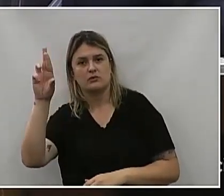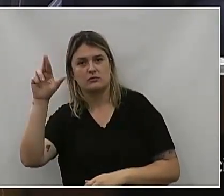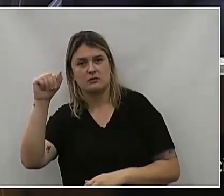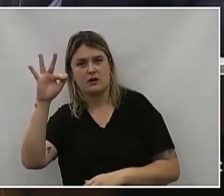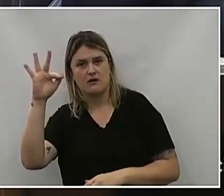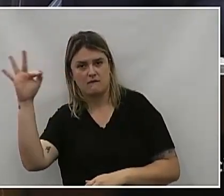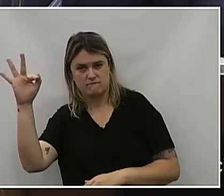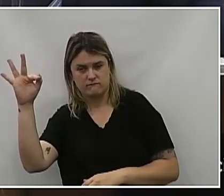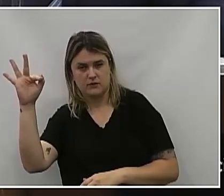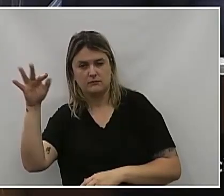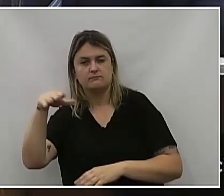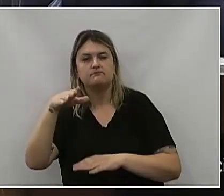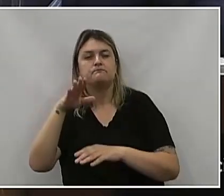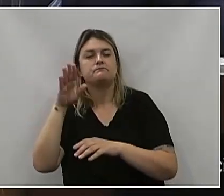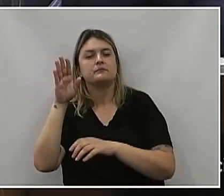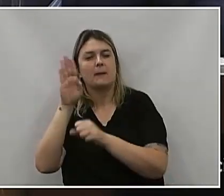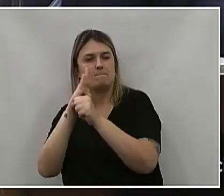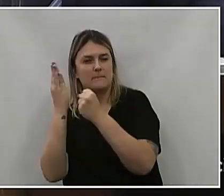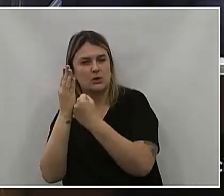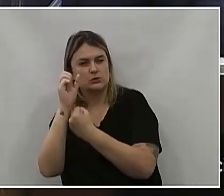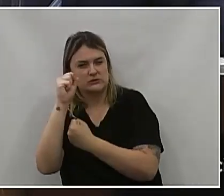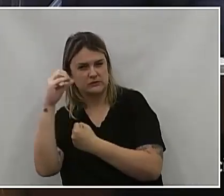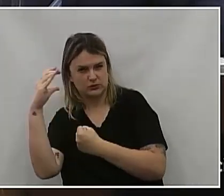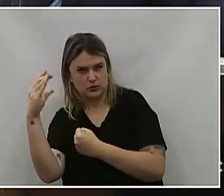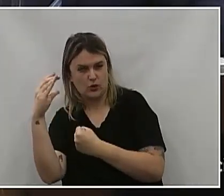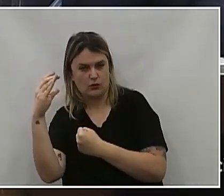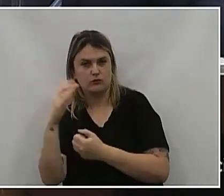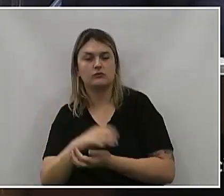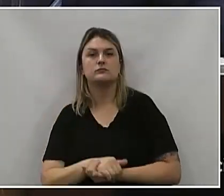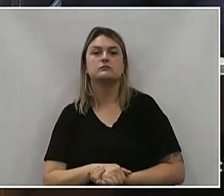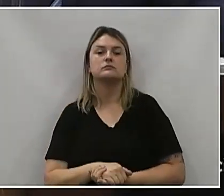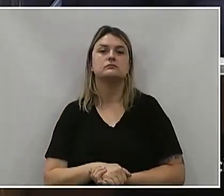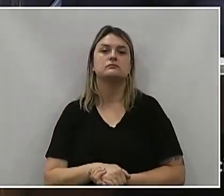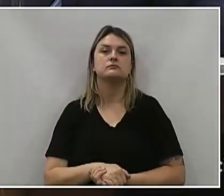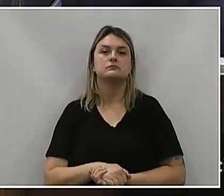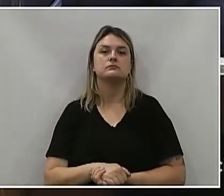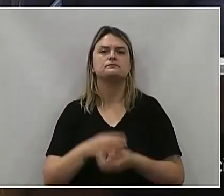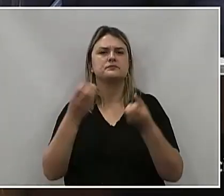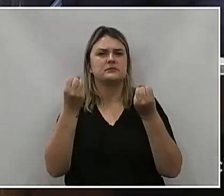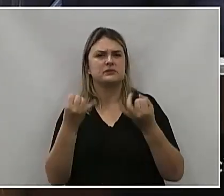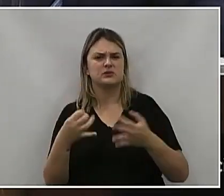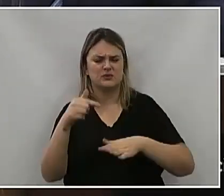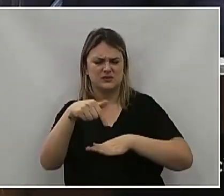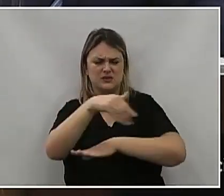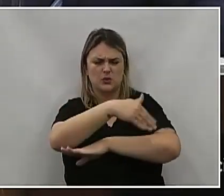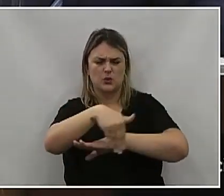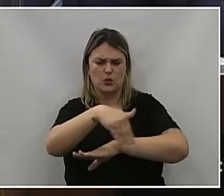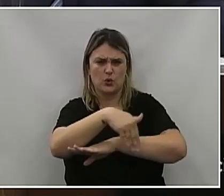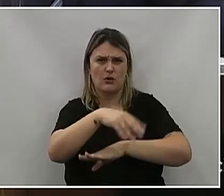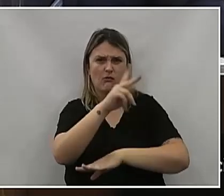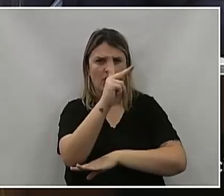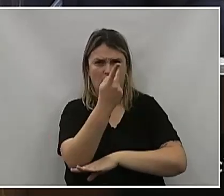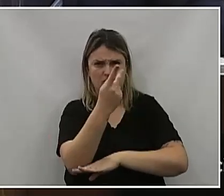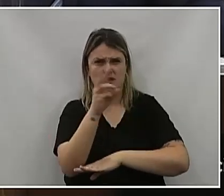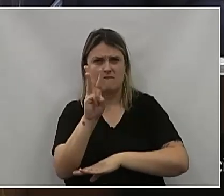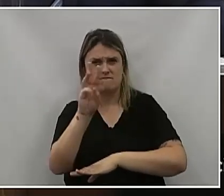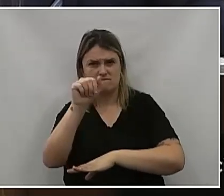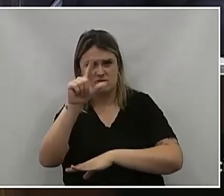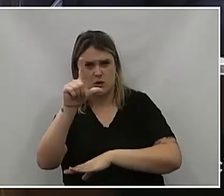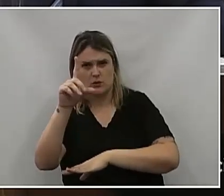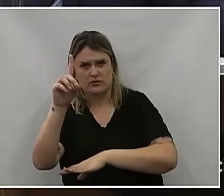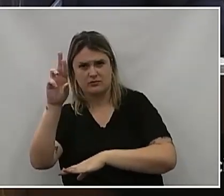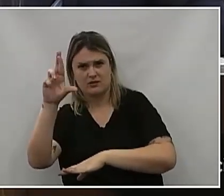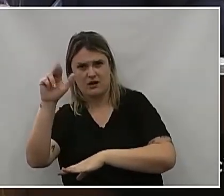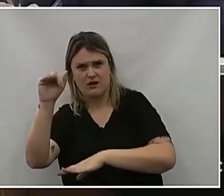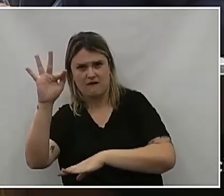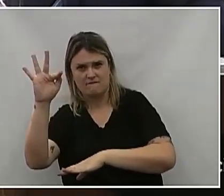Paula Freitas até a esquina com a rua Ivaldo Tomasi. Justificativa: a rua Orts Waldraff interliga o conjunto